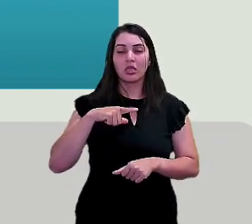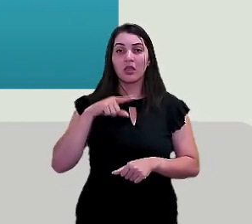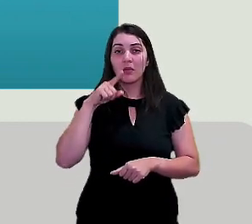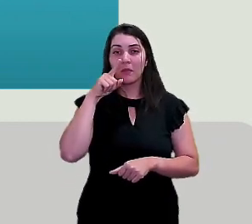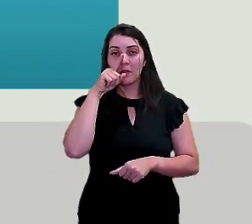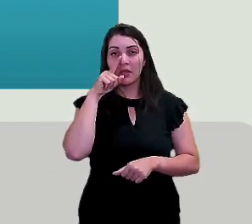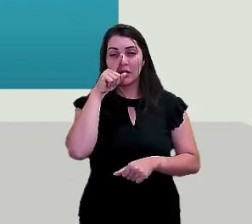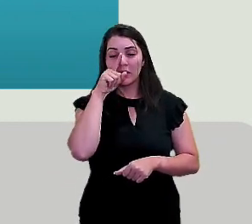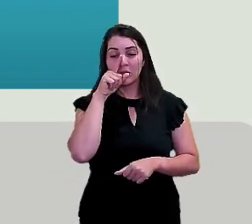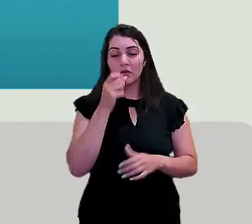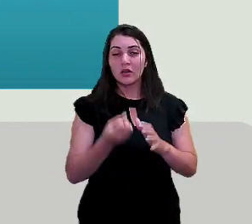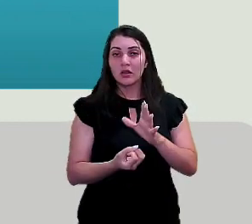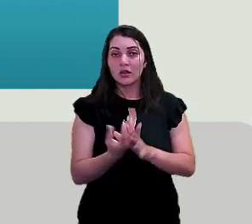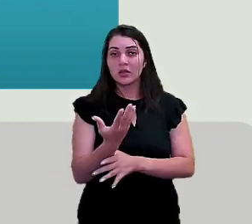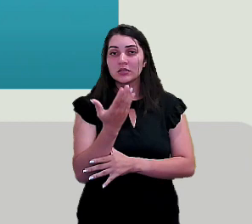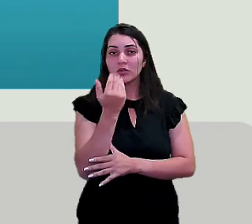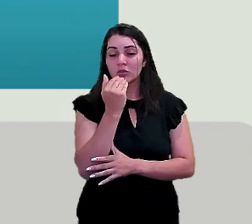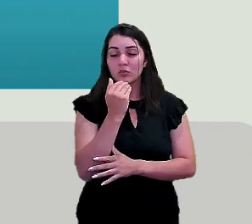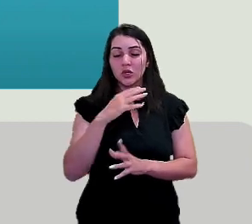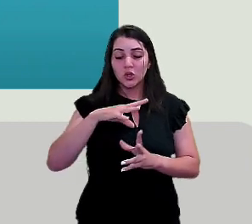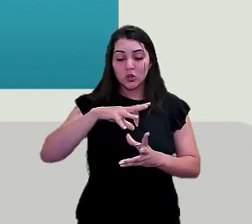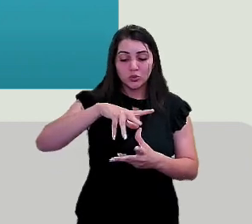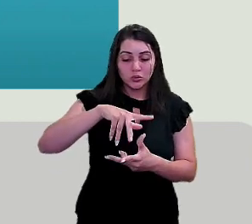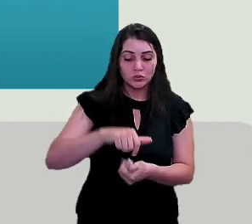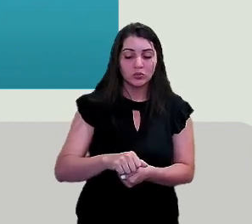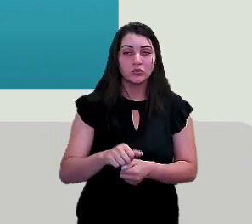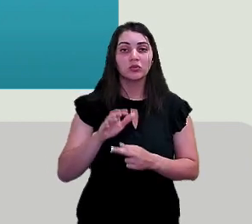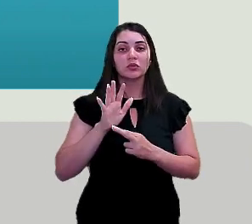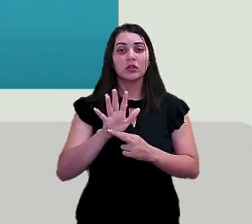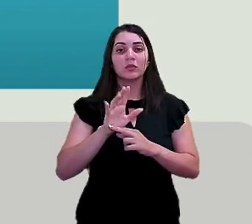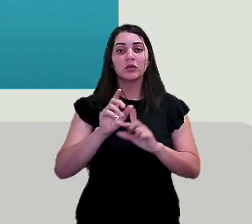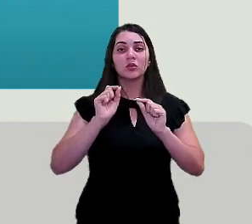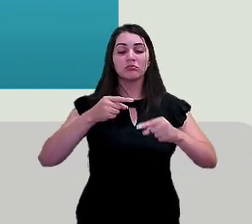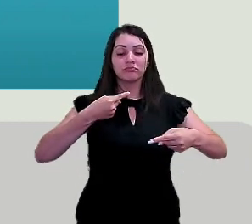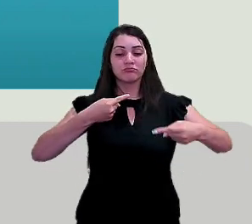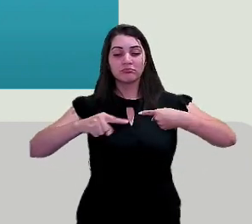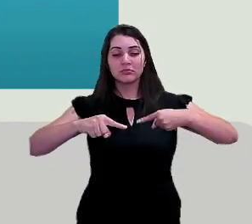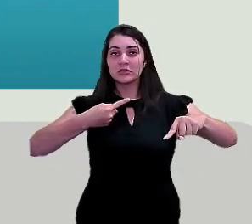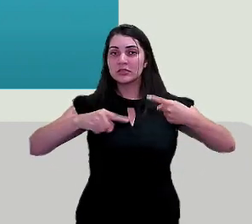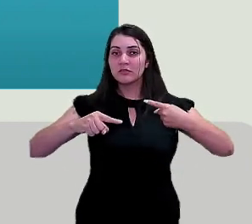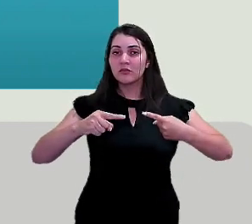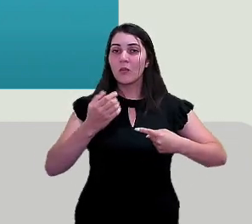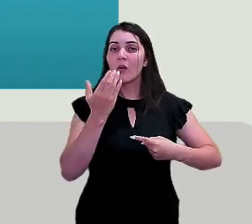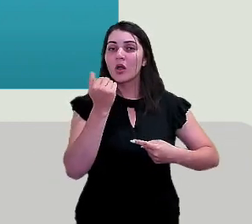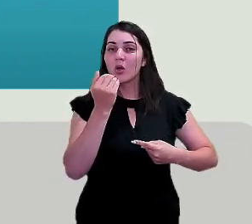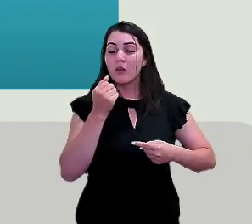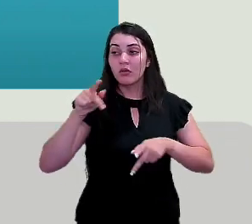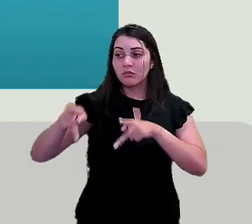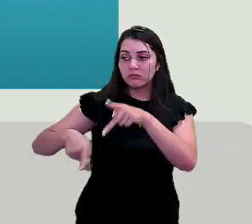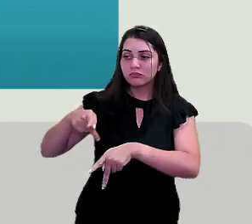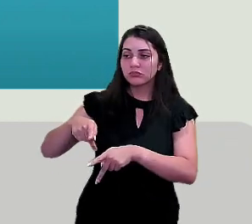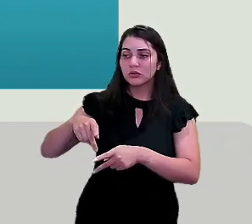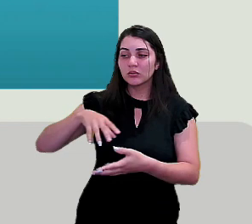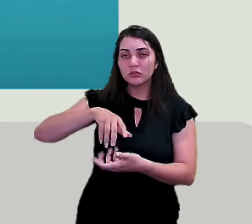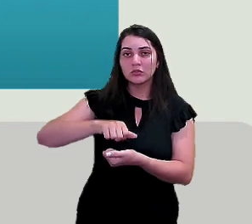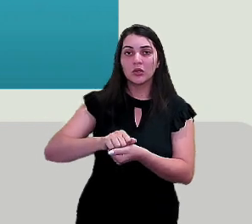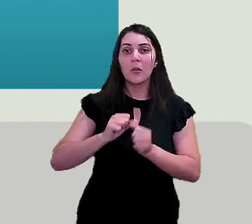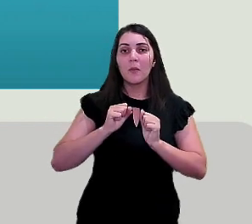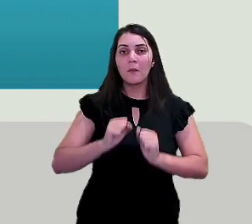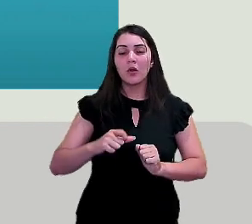de alimentos em todo o mundo e representa um desafio para alimentar a população mundial, que